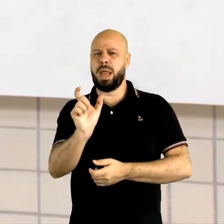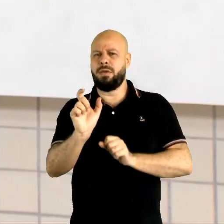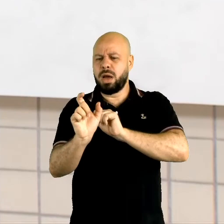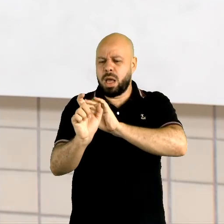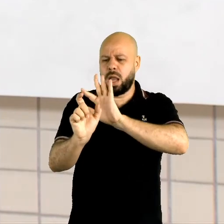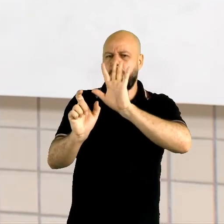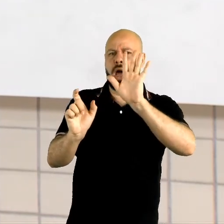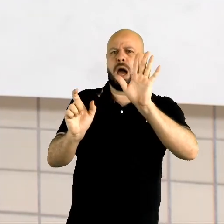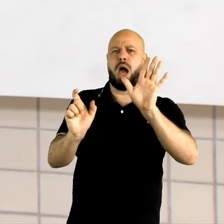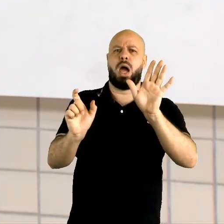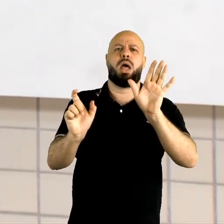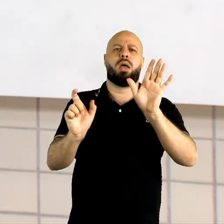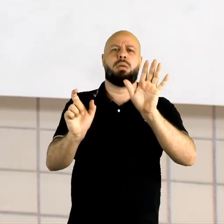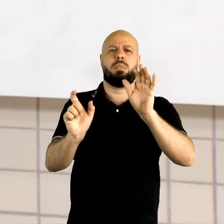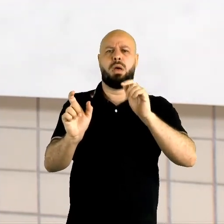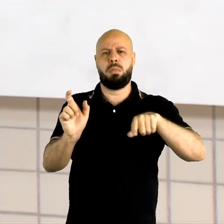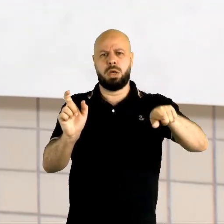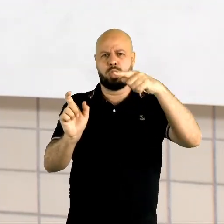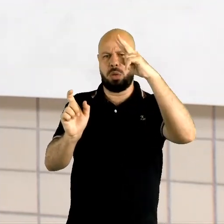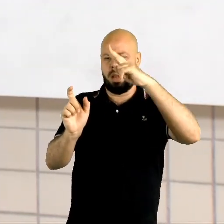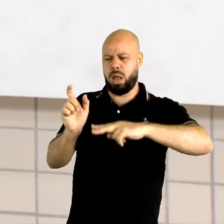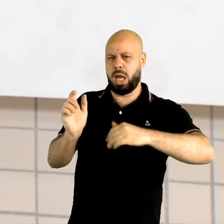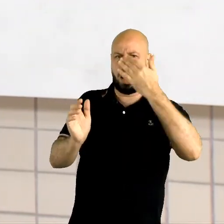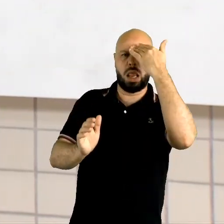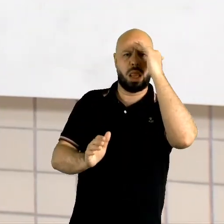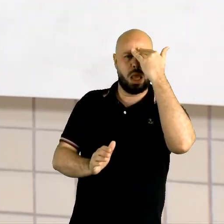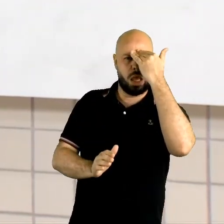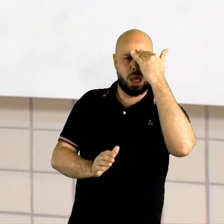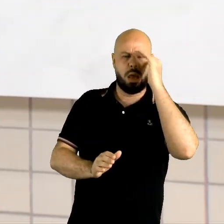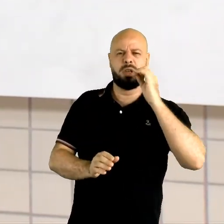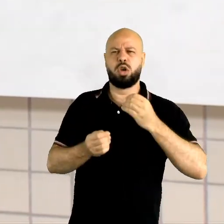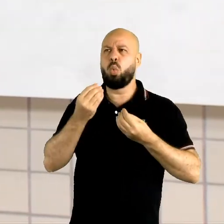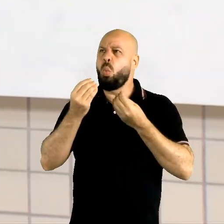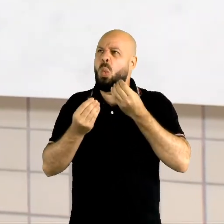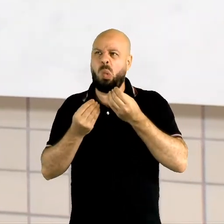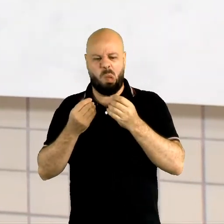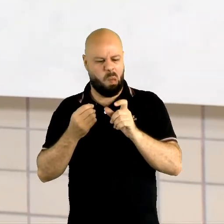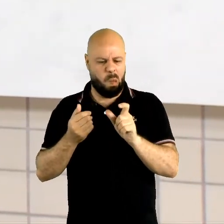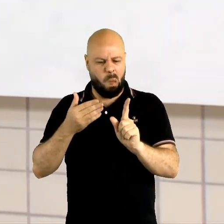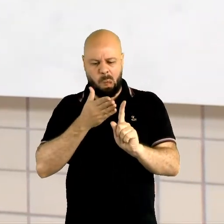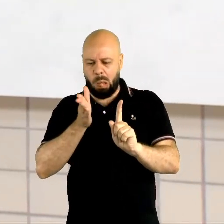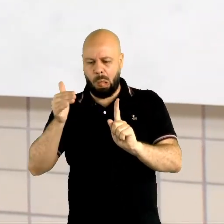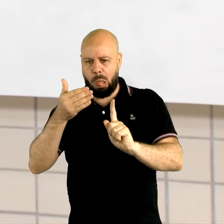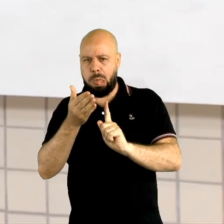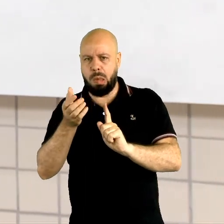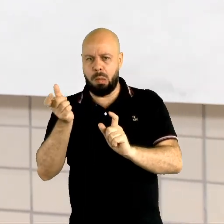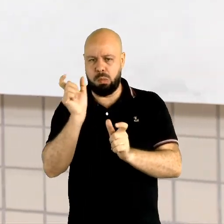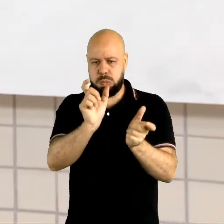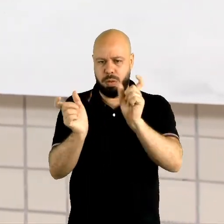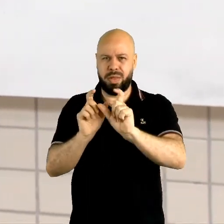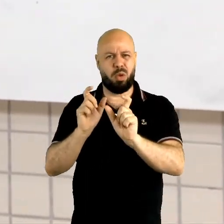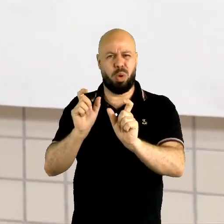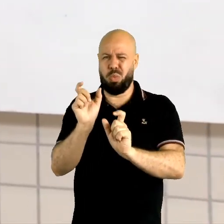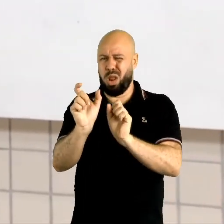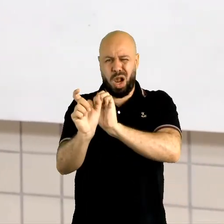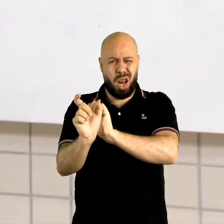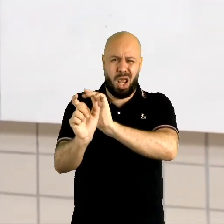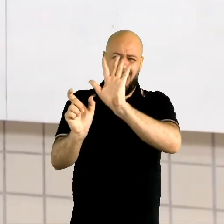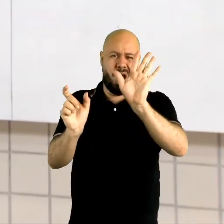não vai usar de muito rodeio para dizer uma única coisa, tá? Quando a gente